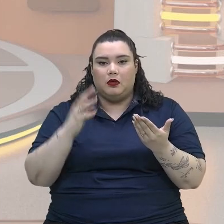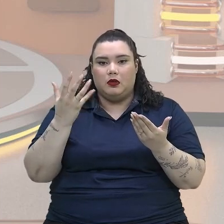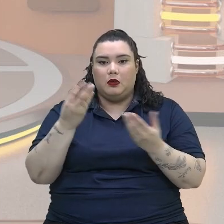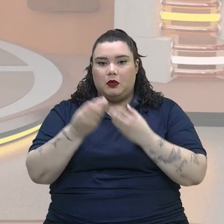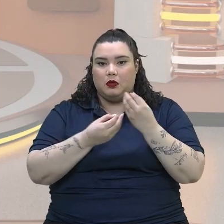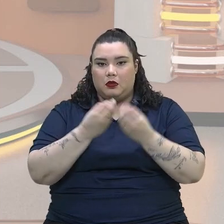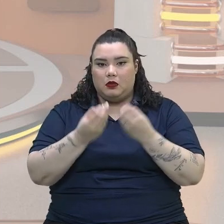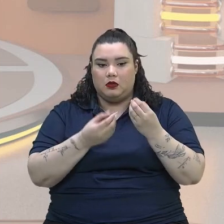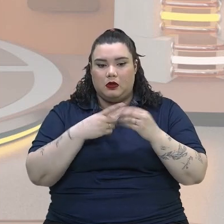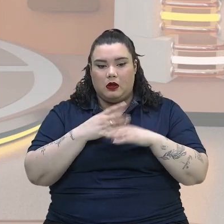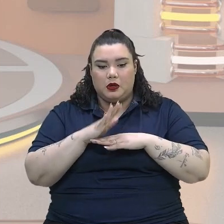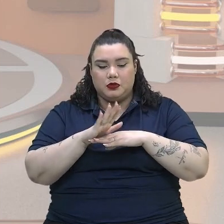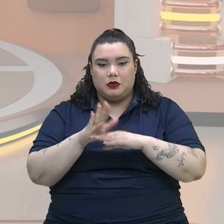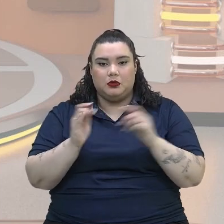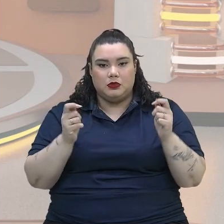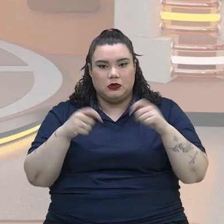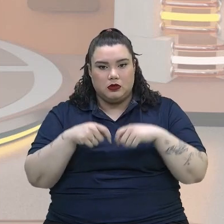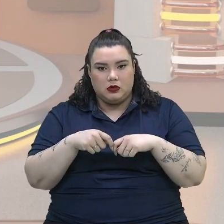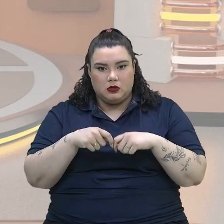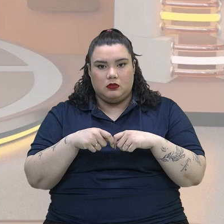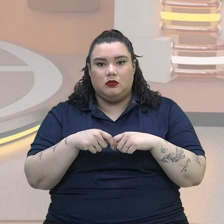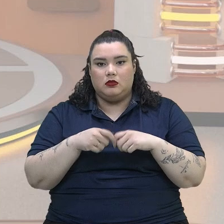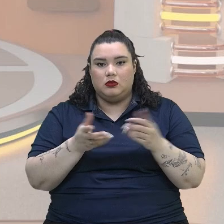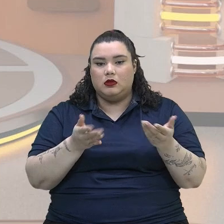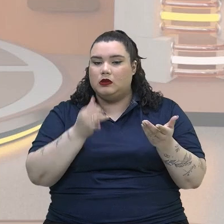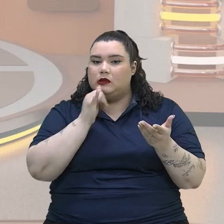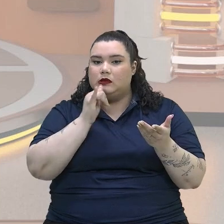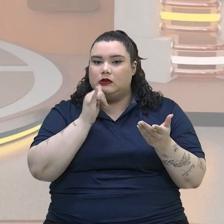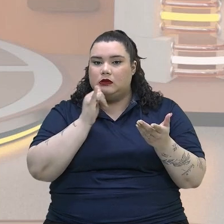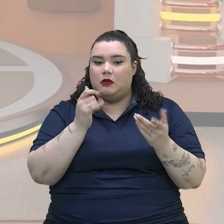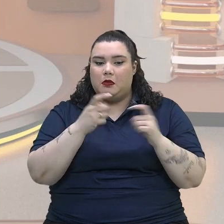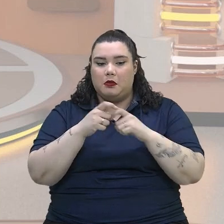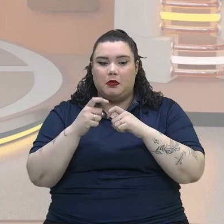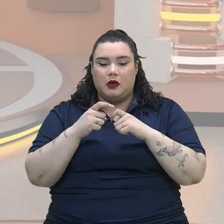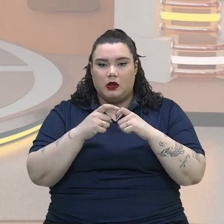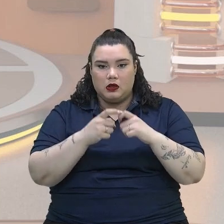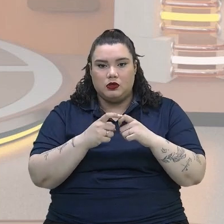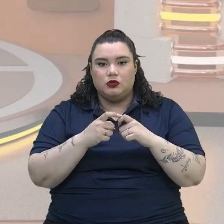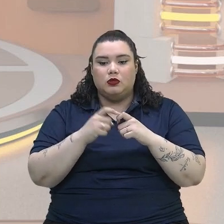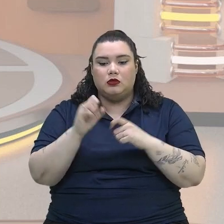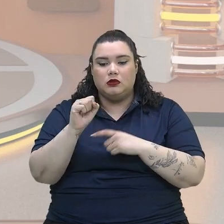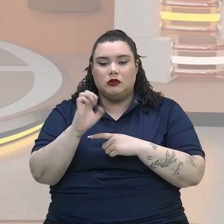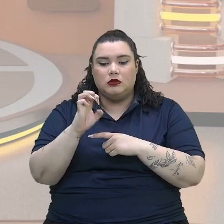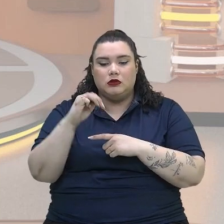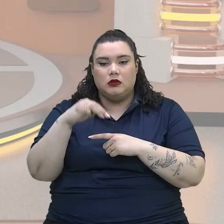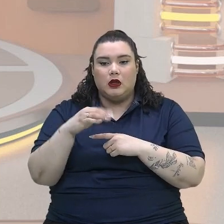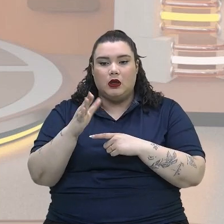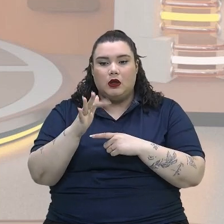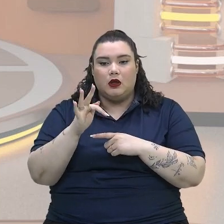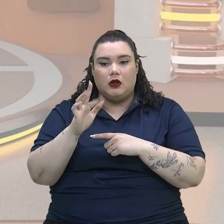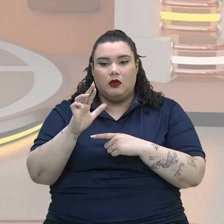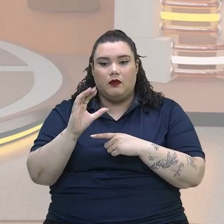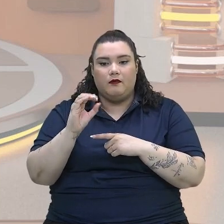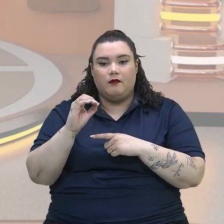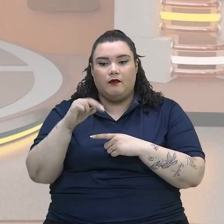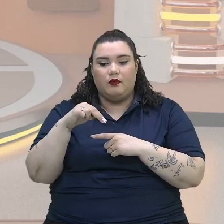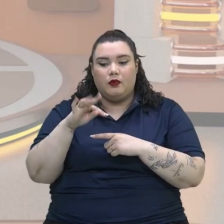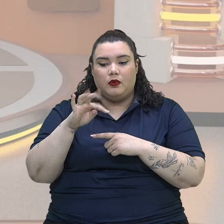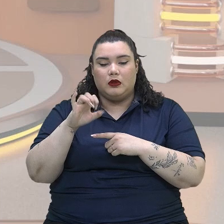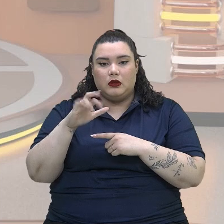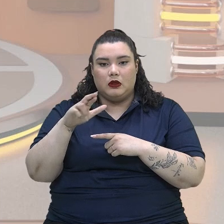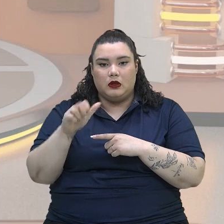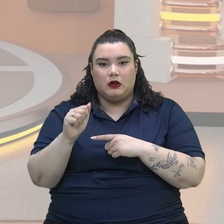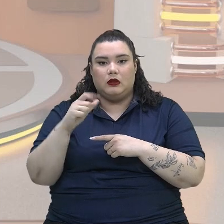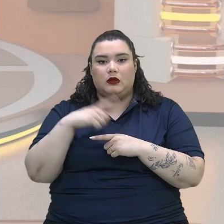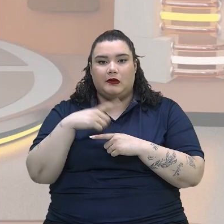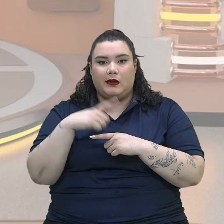pela ajuda prática, como, por exemplo, os Médicos Sem Fronteiras, né, que estão aí se dedicando, muitas vezes